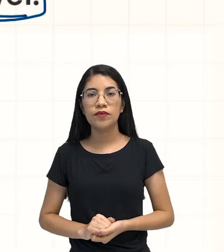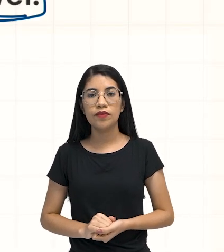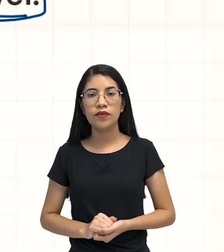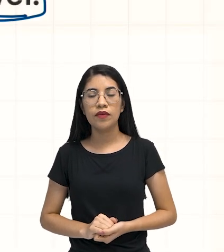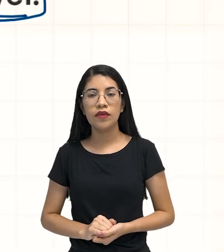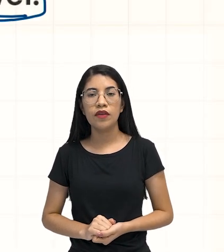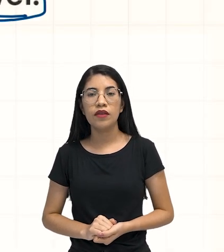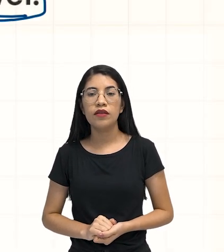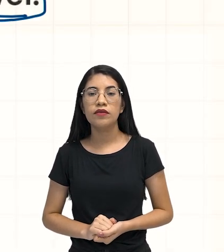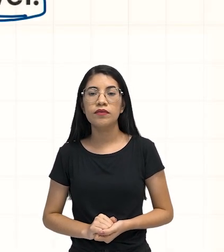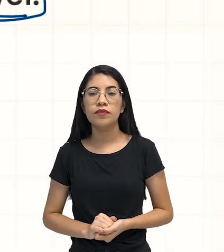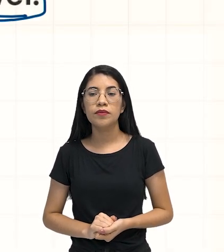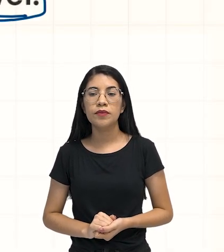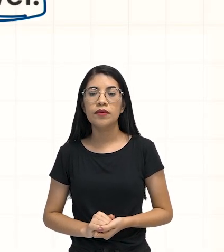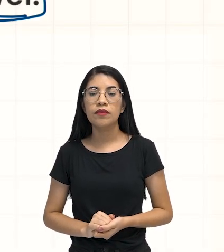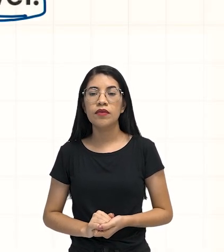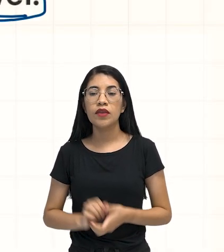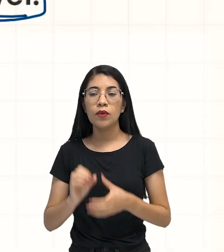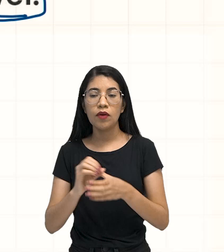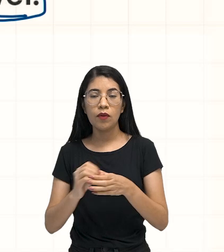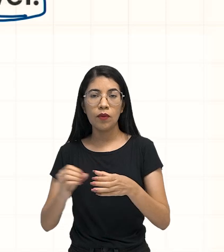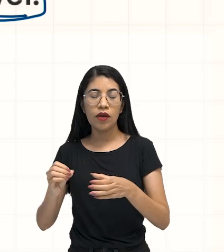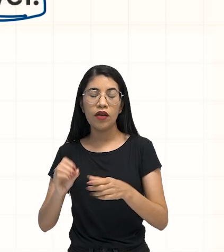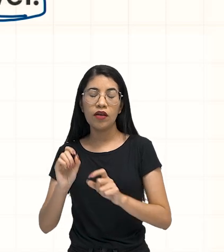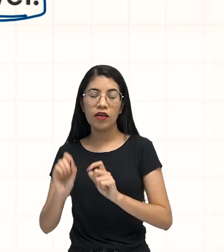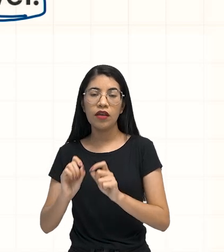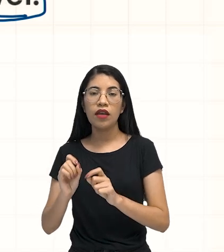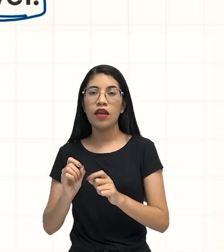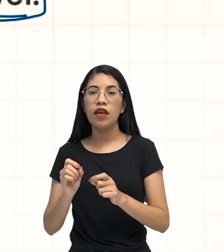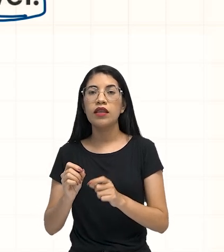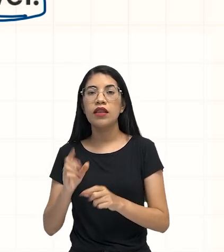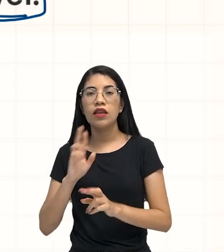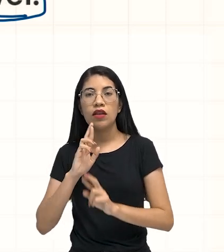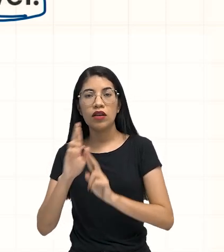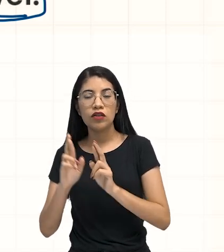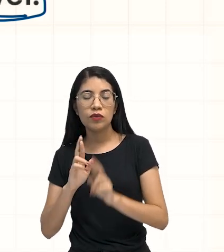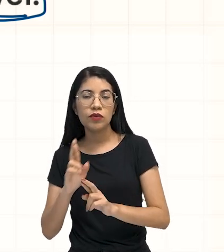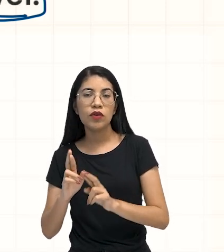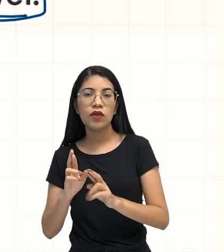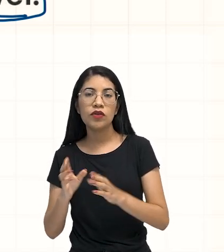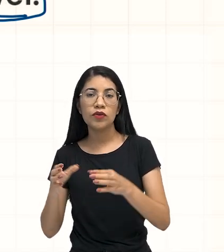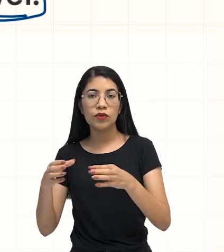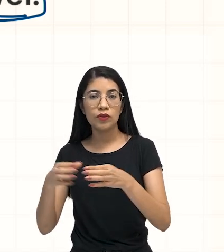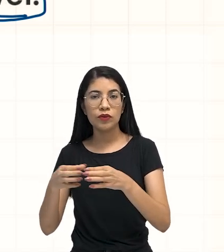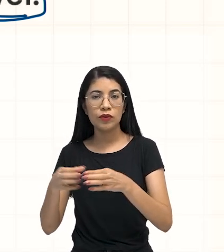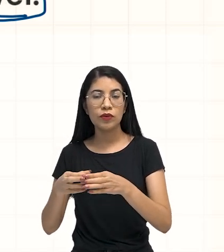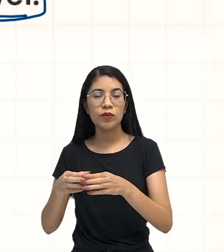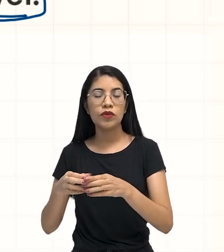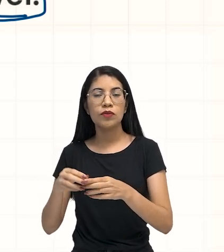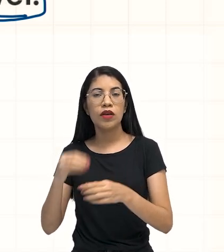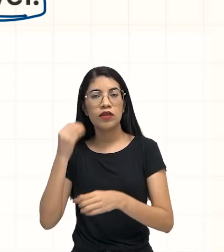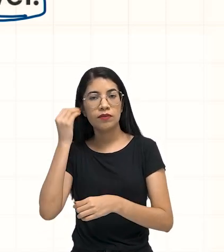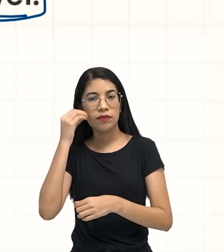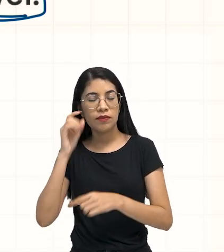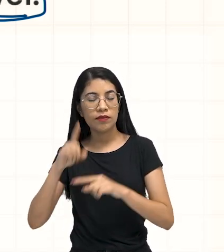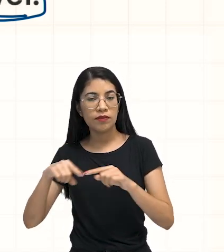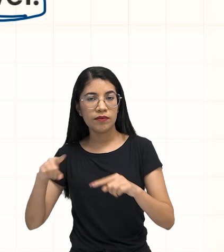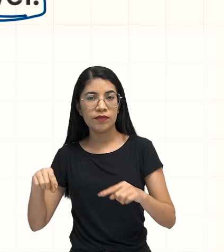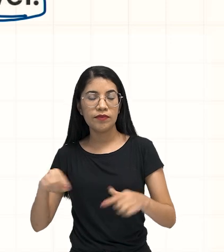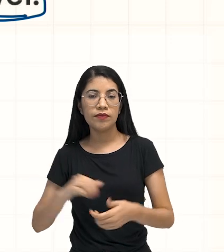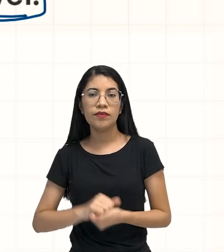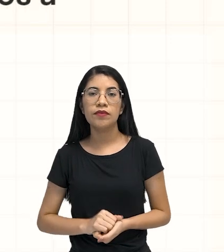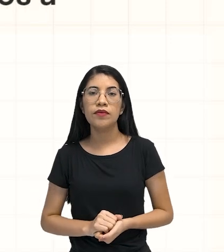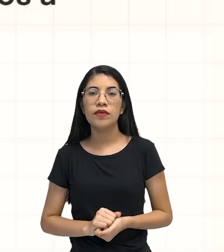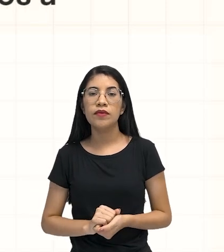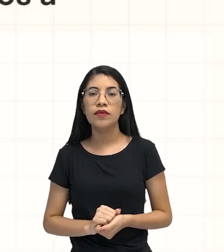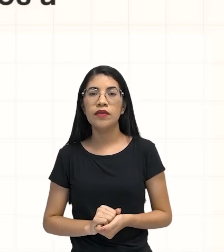Tudo bem, então evento, né, é um conjunto particular de resultados de um experimento aleatório. E a